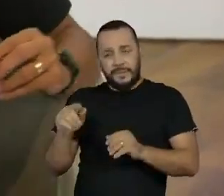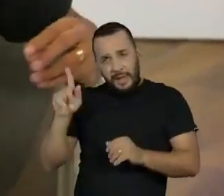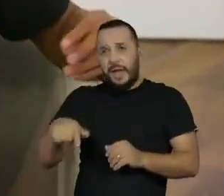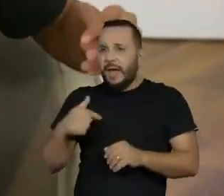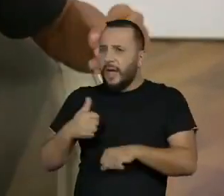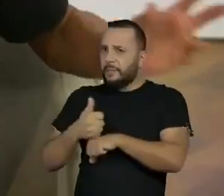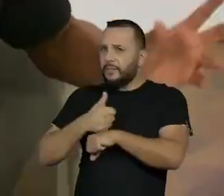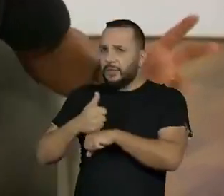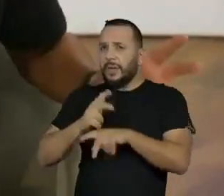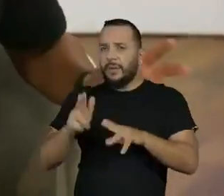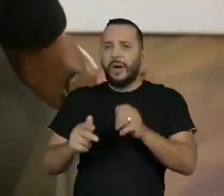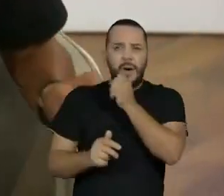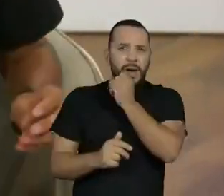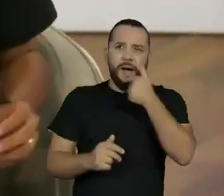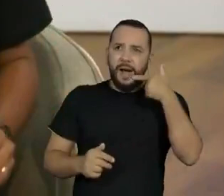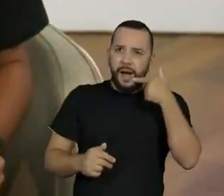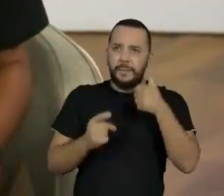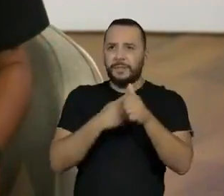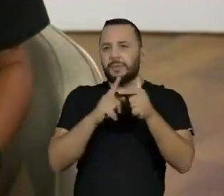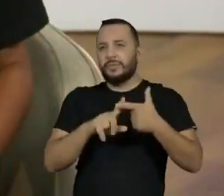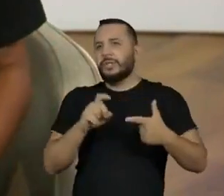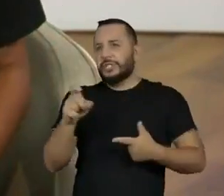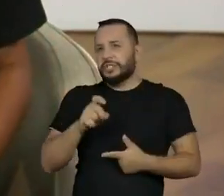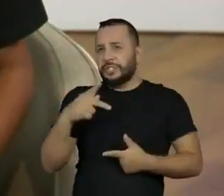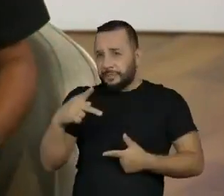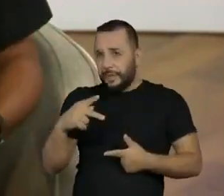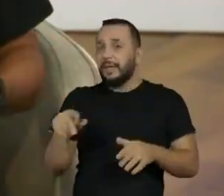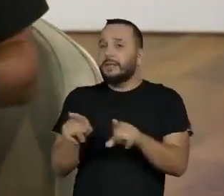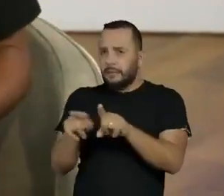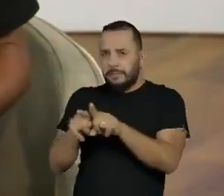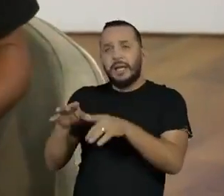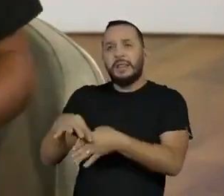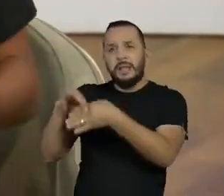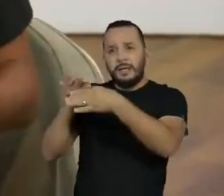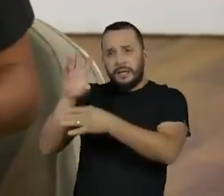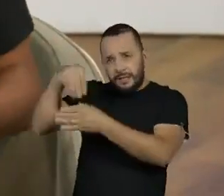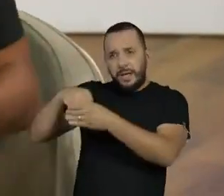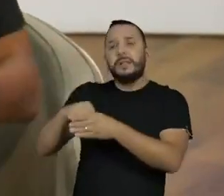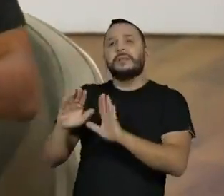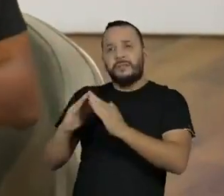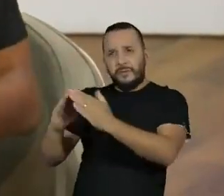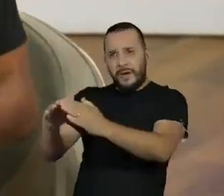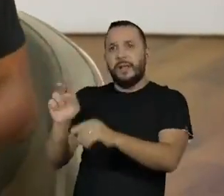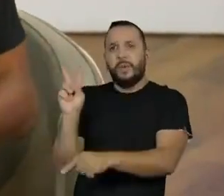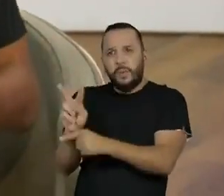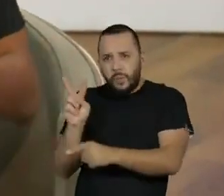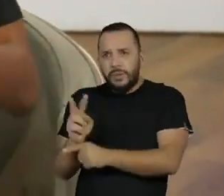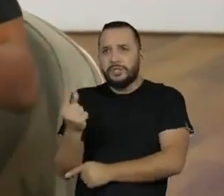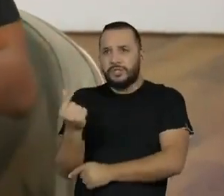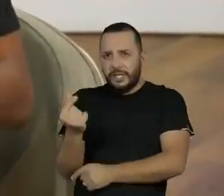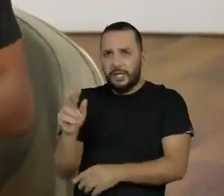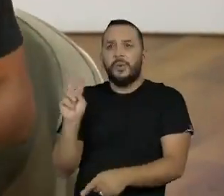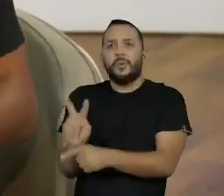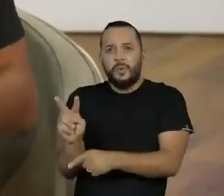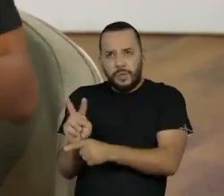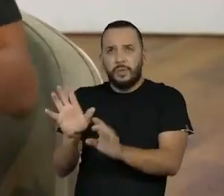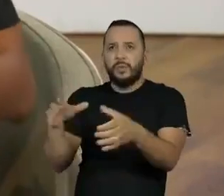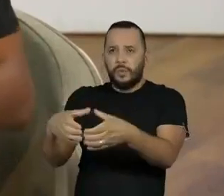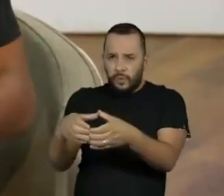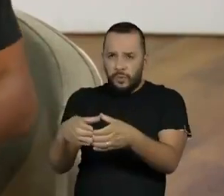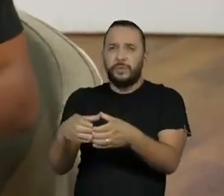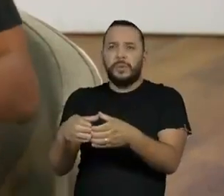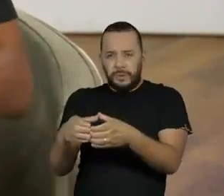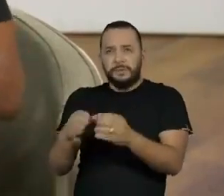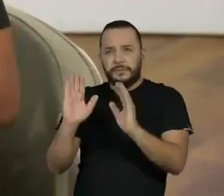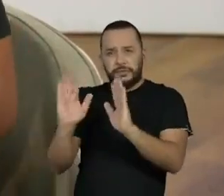XP, ou da Anima faz, esses líderes nas favelas também fazem, cuidam de dinheiro, cuidam de equipe, montam